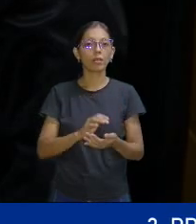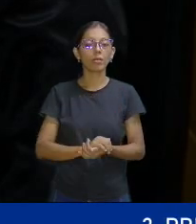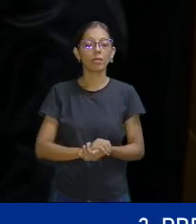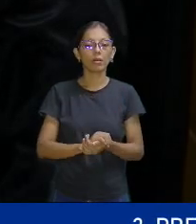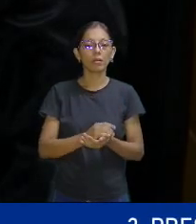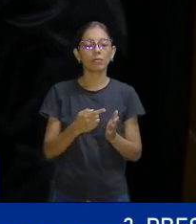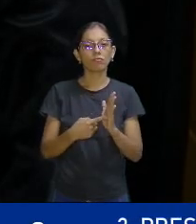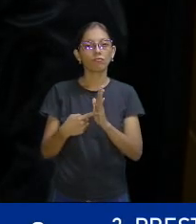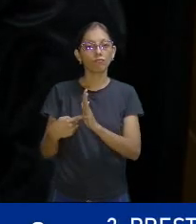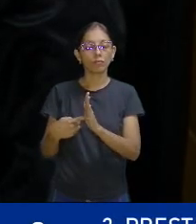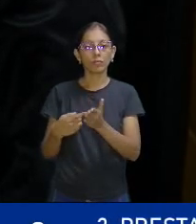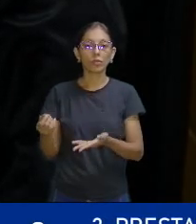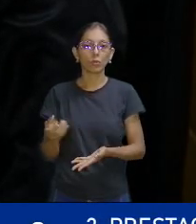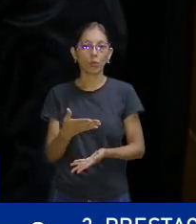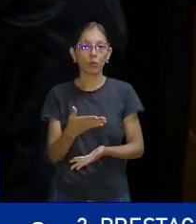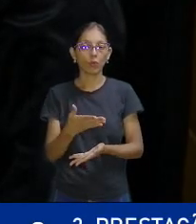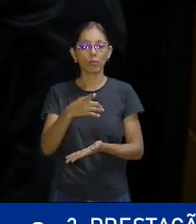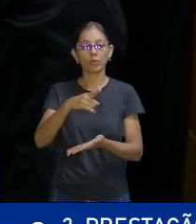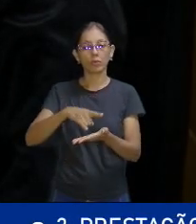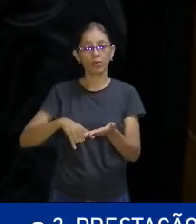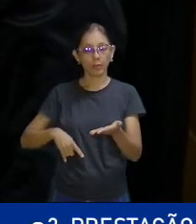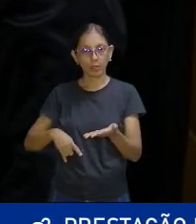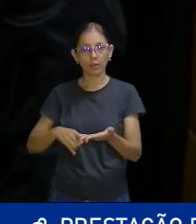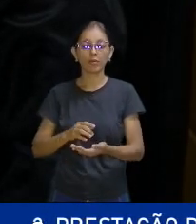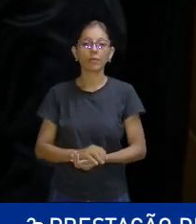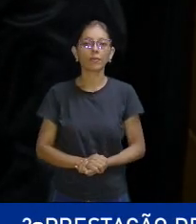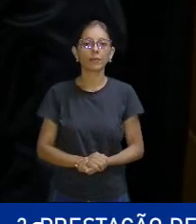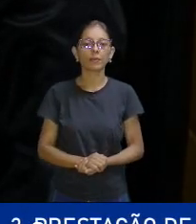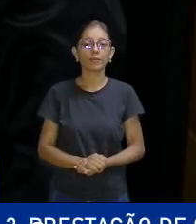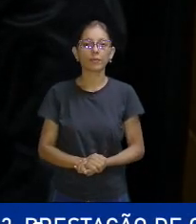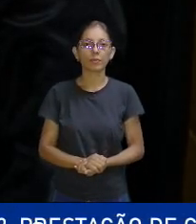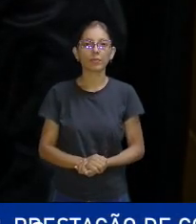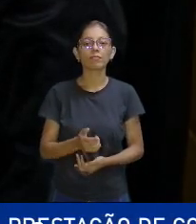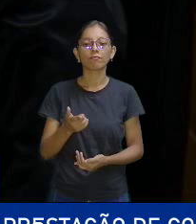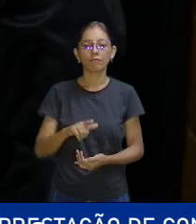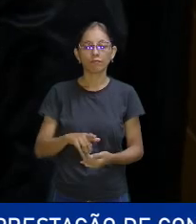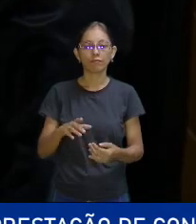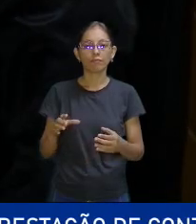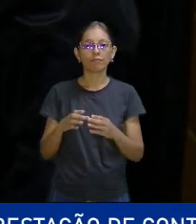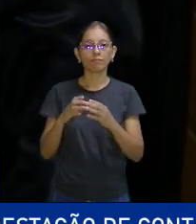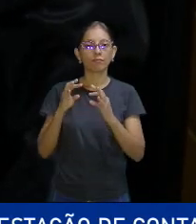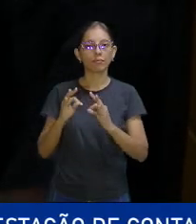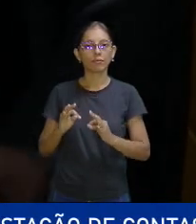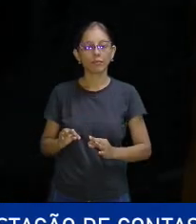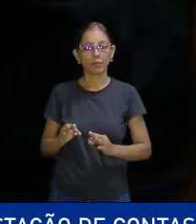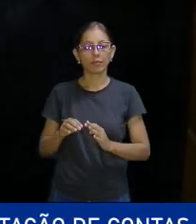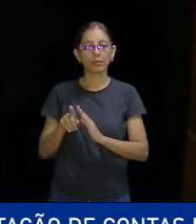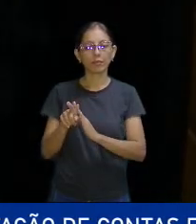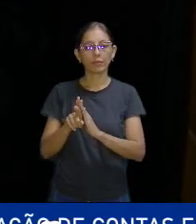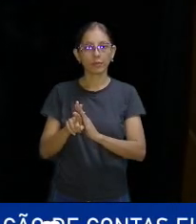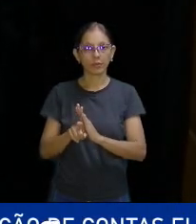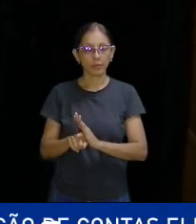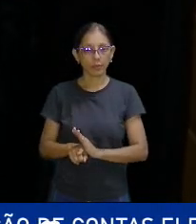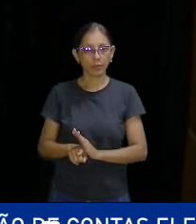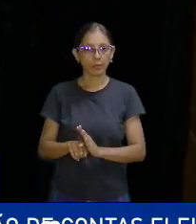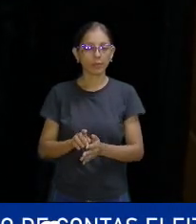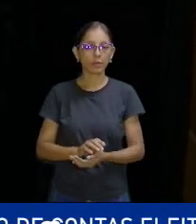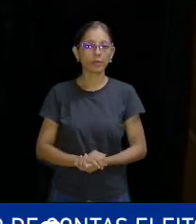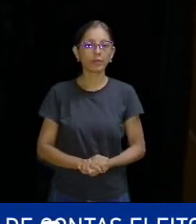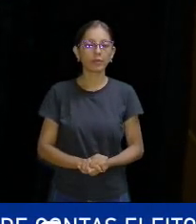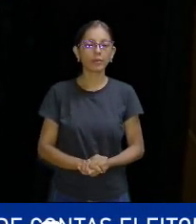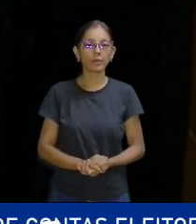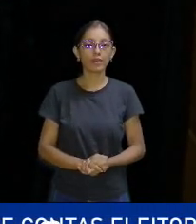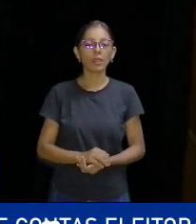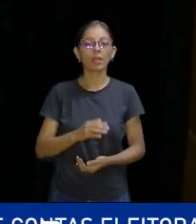nova documentação e foi novamente submetido ao crivo do órgão técnico. Em parecer conclusivo, o